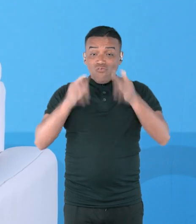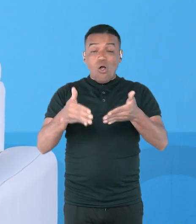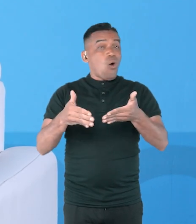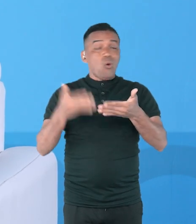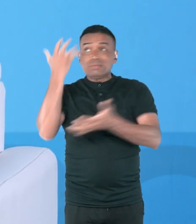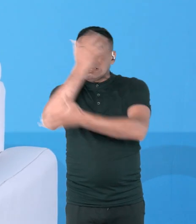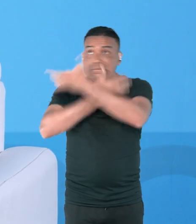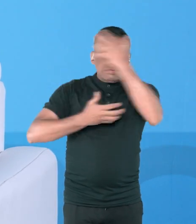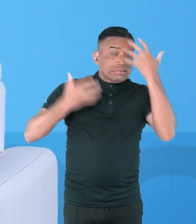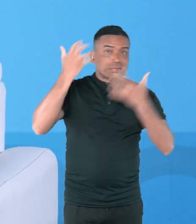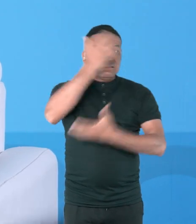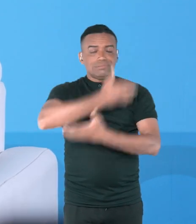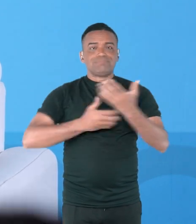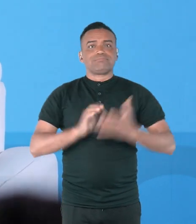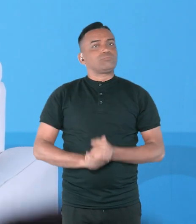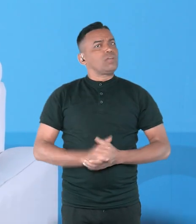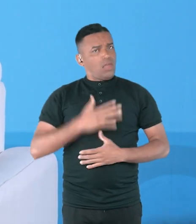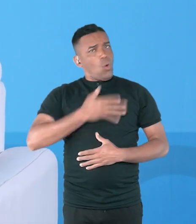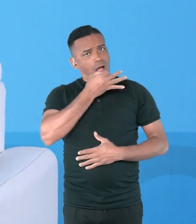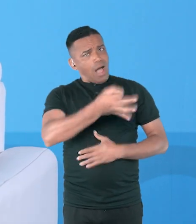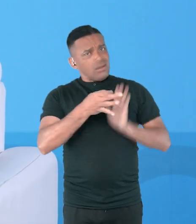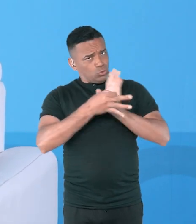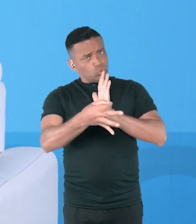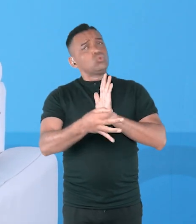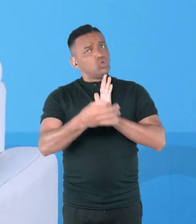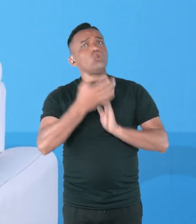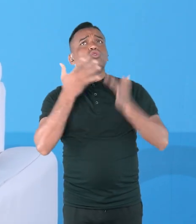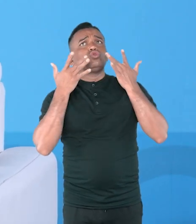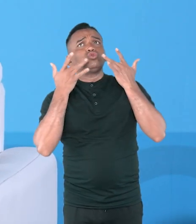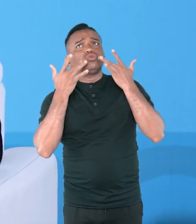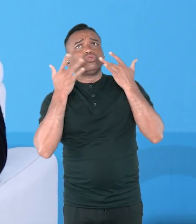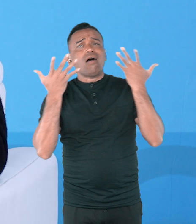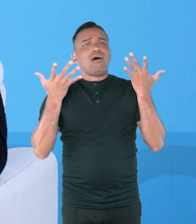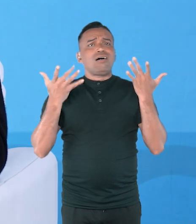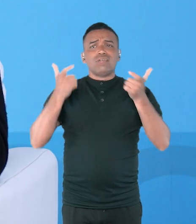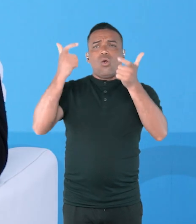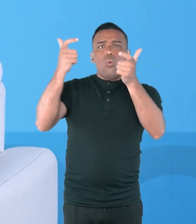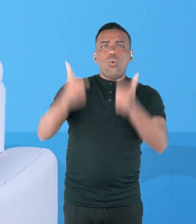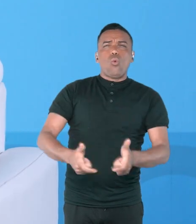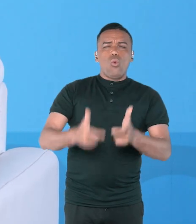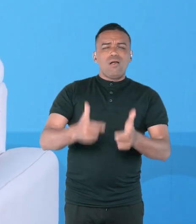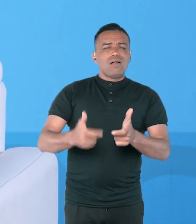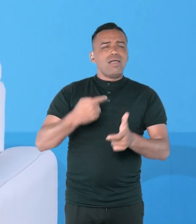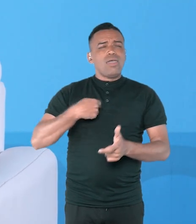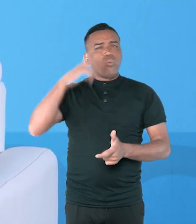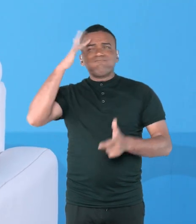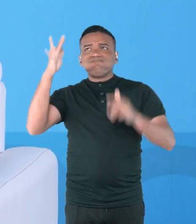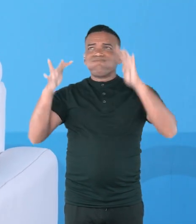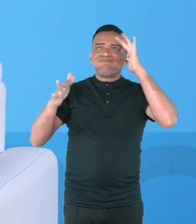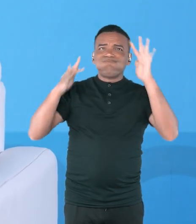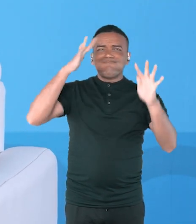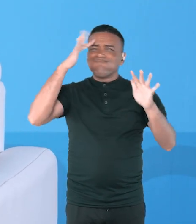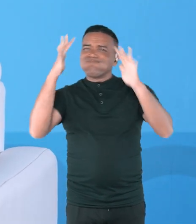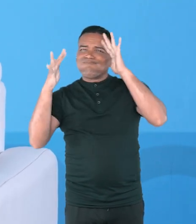está pulverizada. E eu acho que o teatro ele é um lugar hoje que eu tenho a utopia que